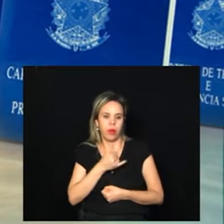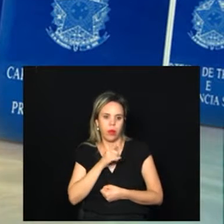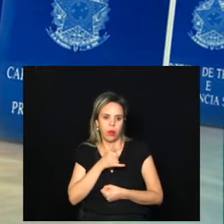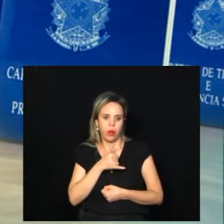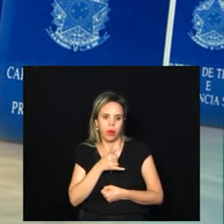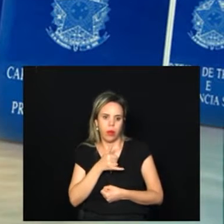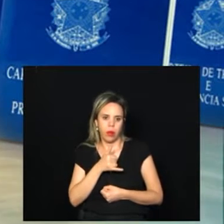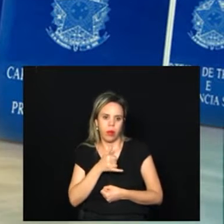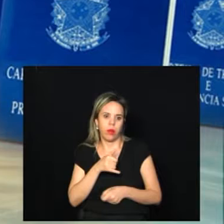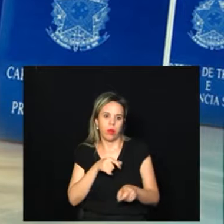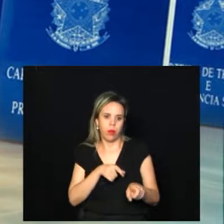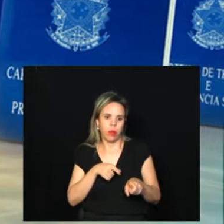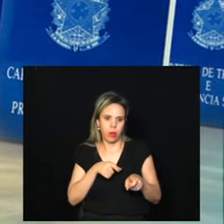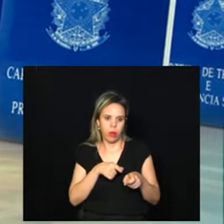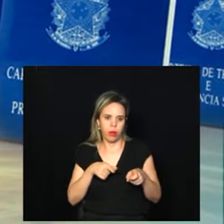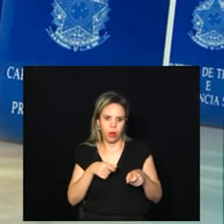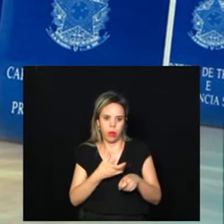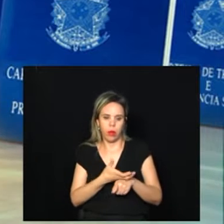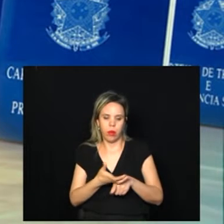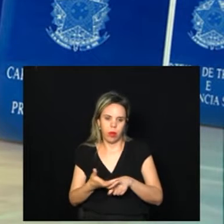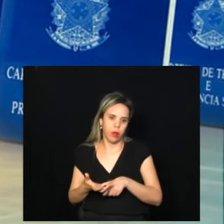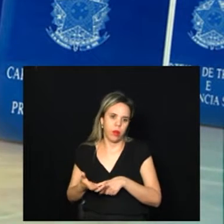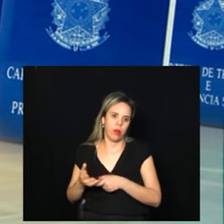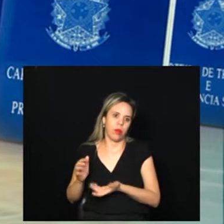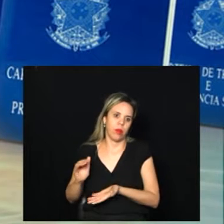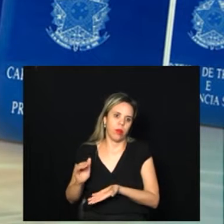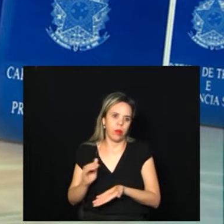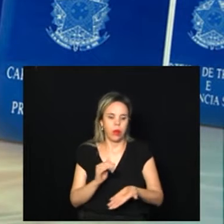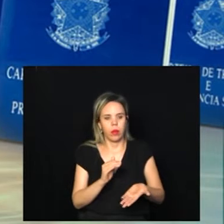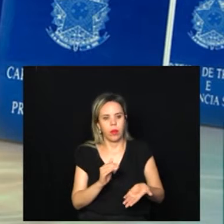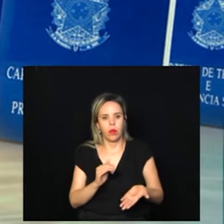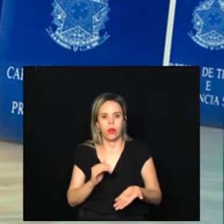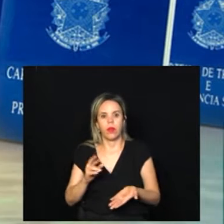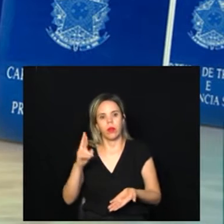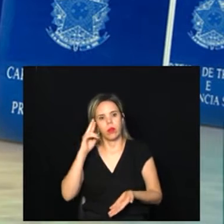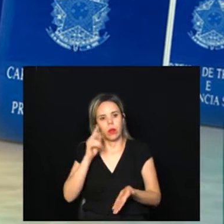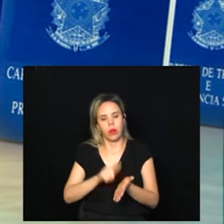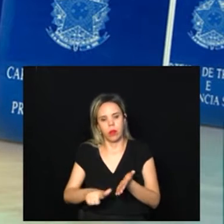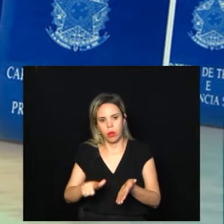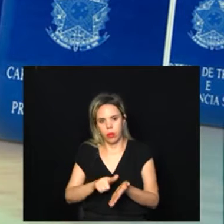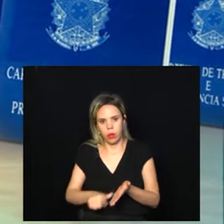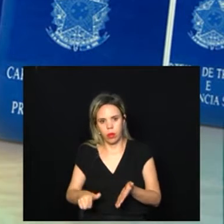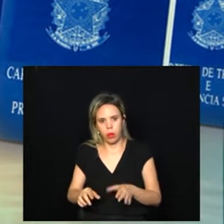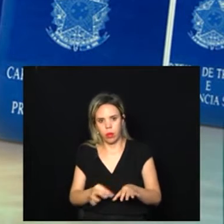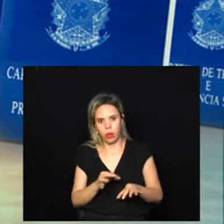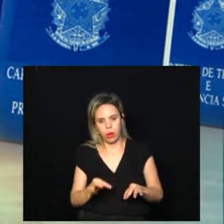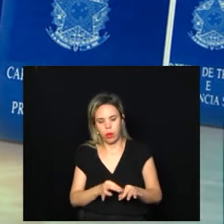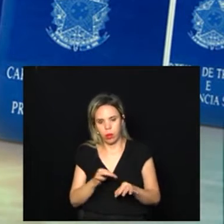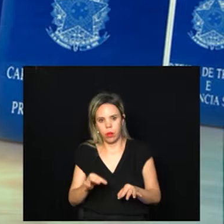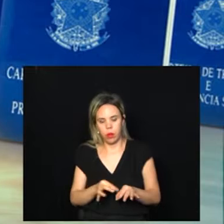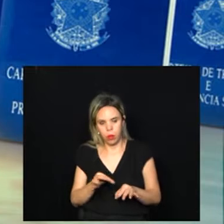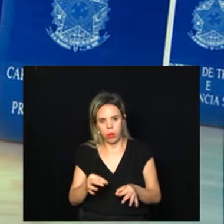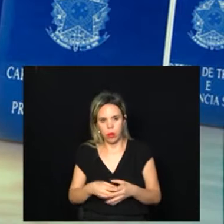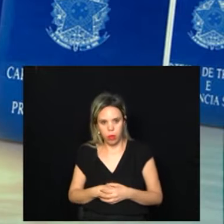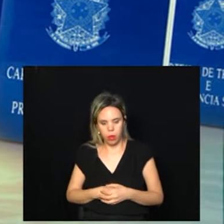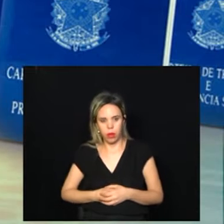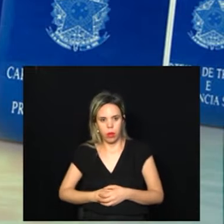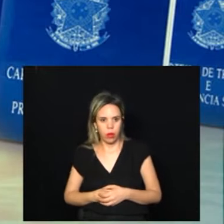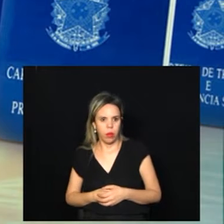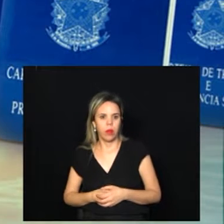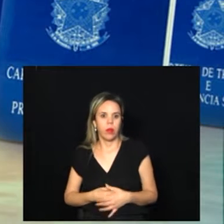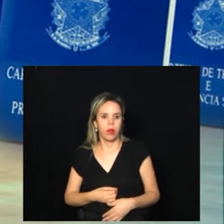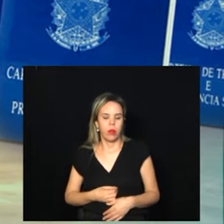eletrônica, carpinteiro, carregador, chefe de serviço de limpeza, costureira de máquina overlock e